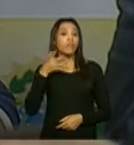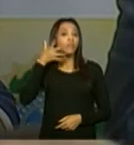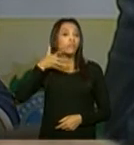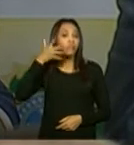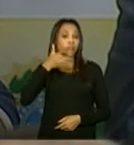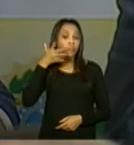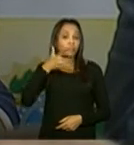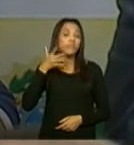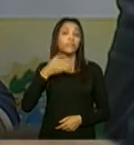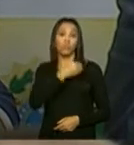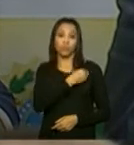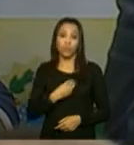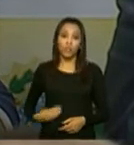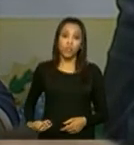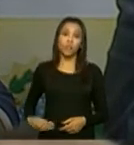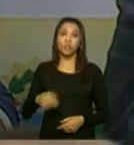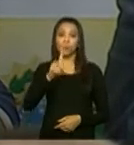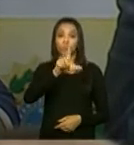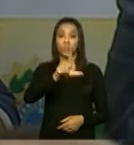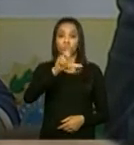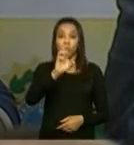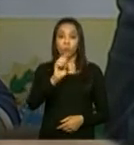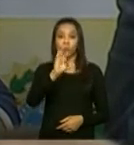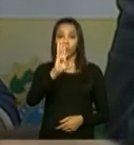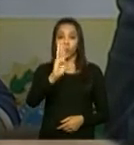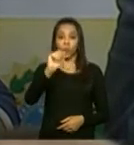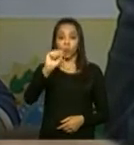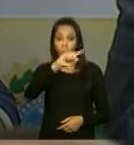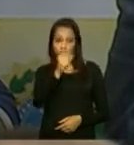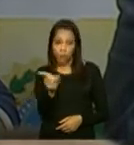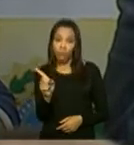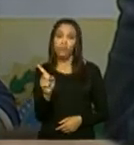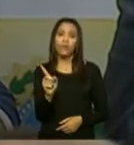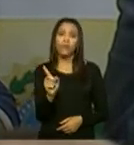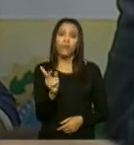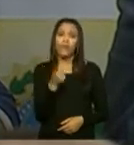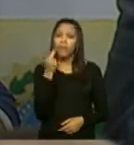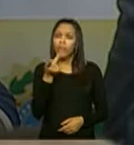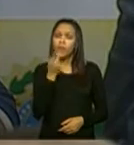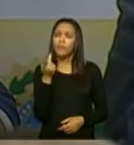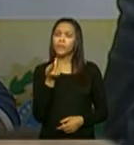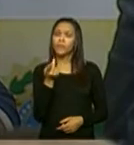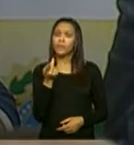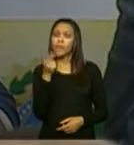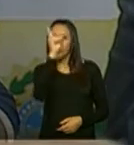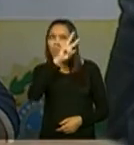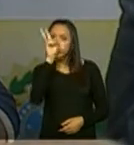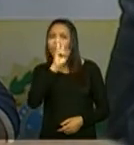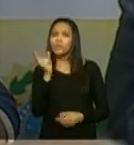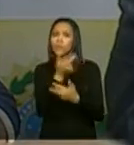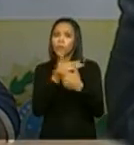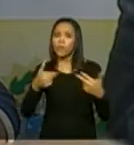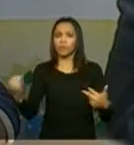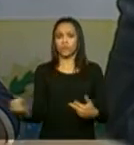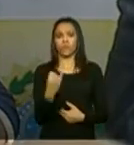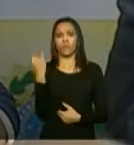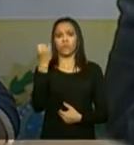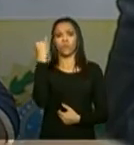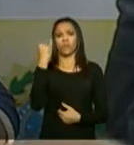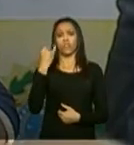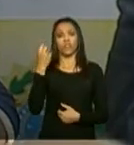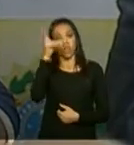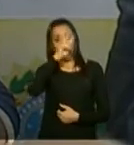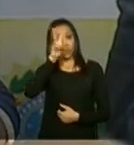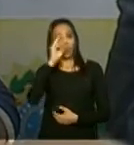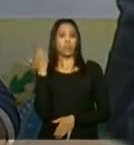lobão inclusive resgatou aspectos importantes do período porque ele foi testemunha